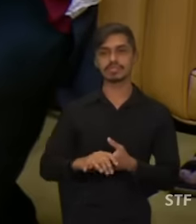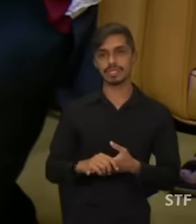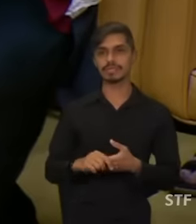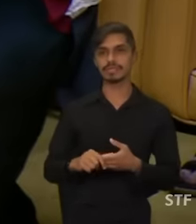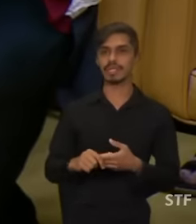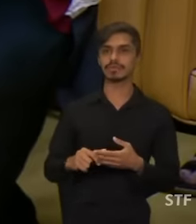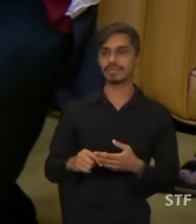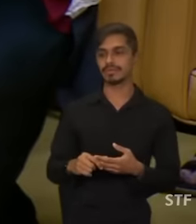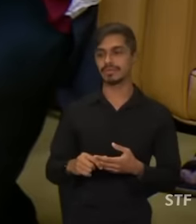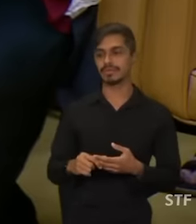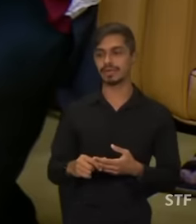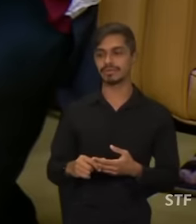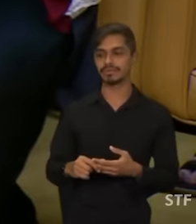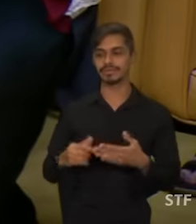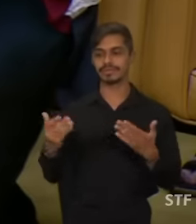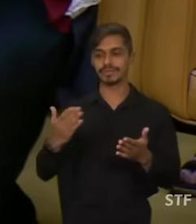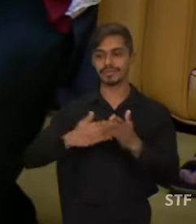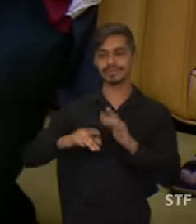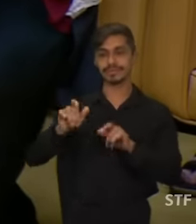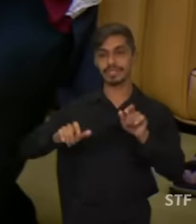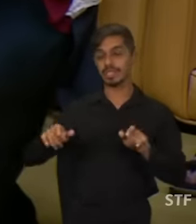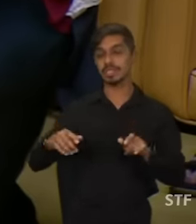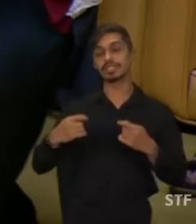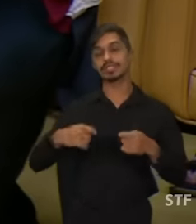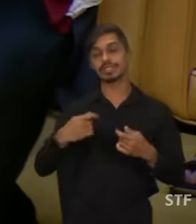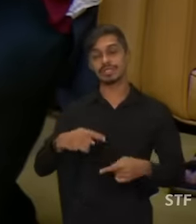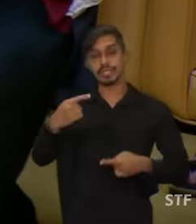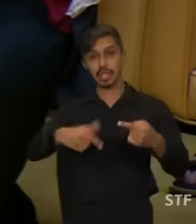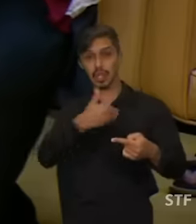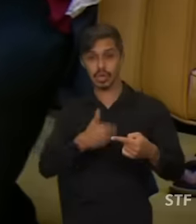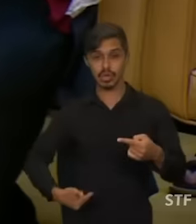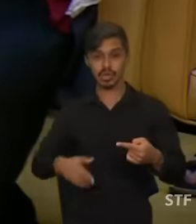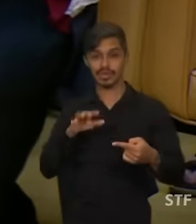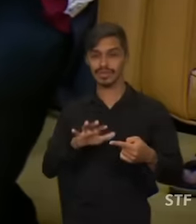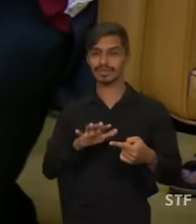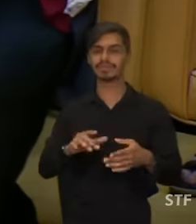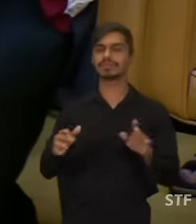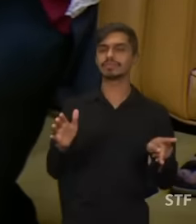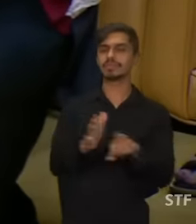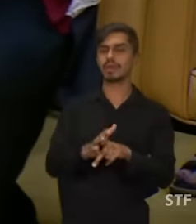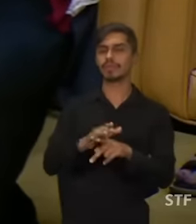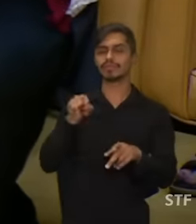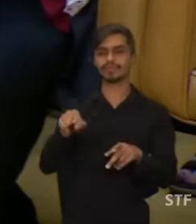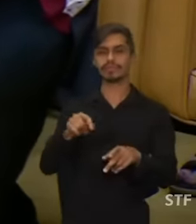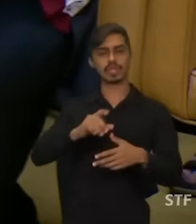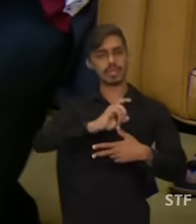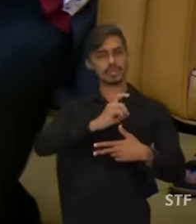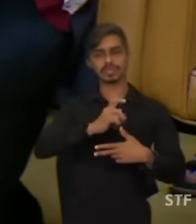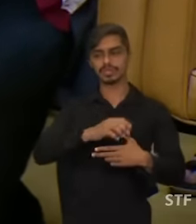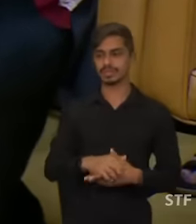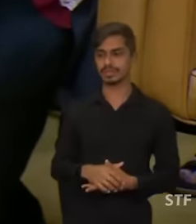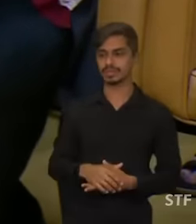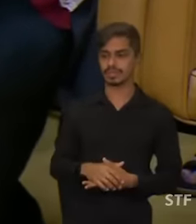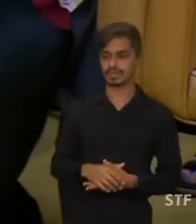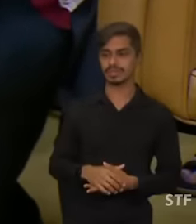Poder Judiciário, se imiscuir em políticas públicas que são típicas do Poder Executivo e ainda mais do Poder Executivo dos Estados.